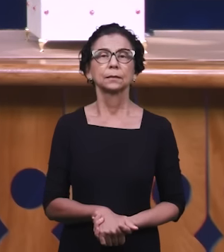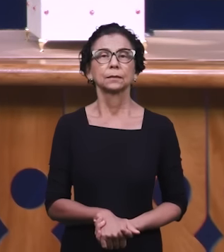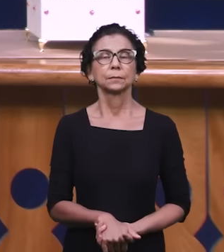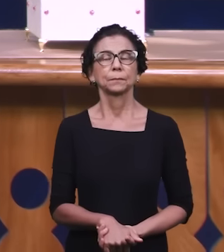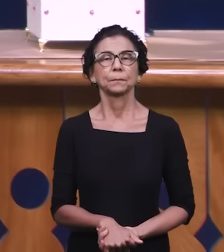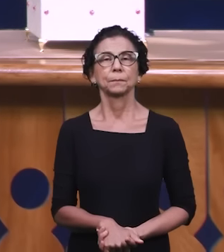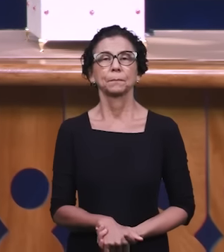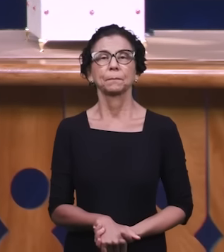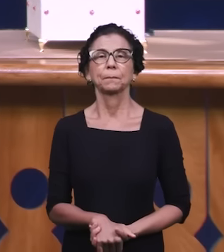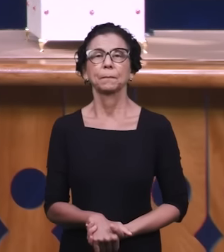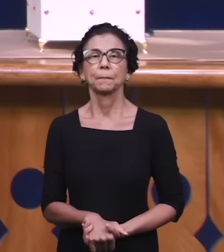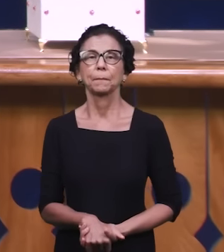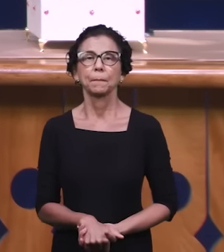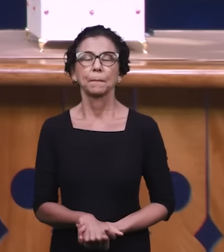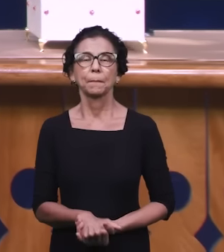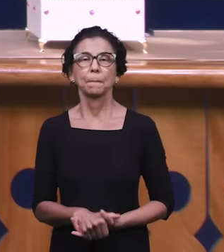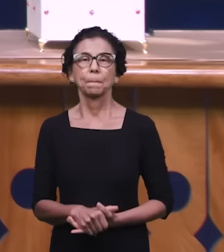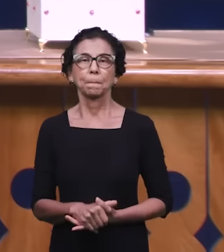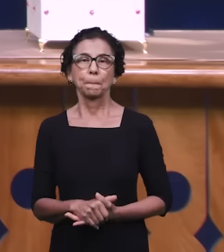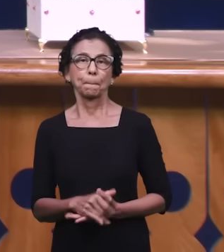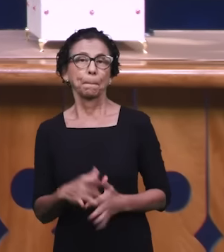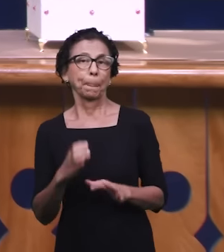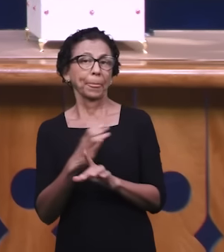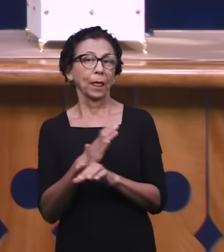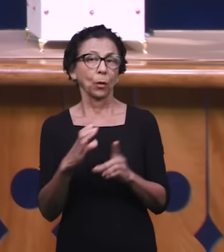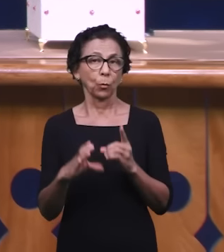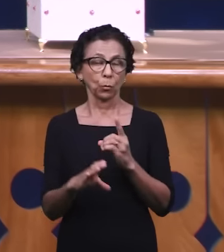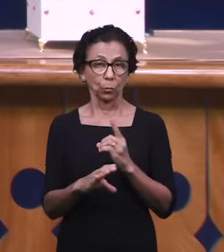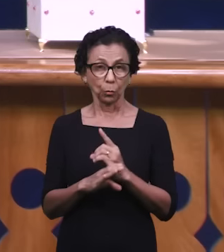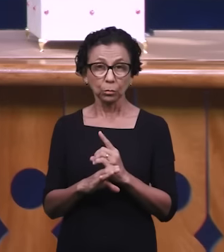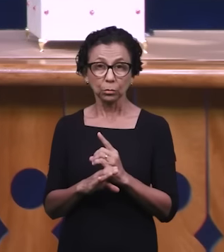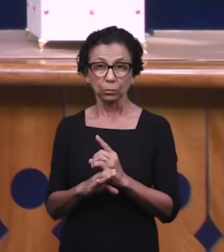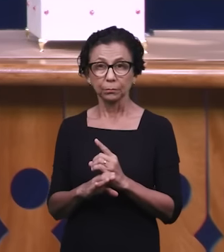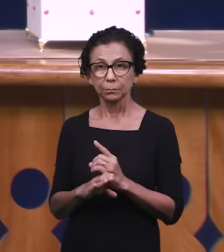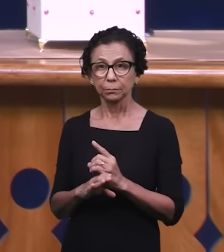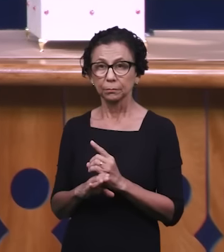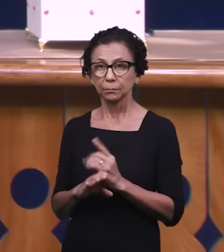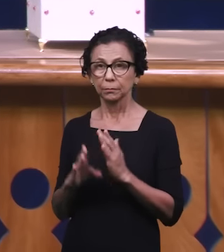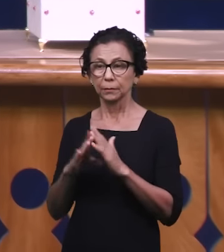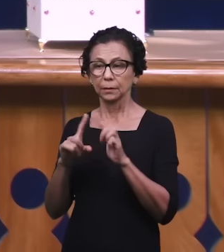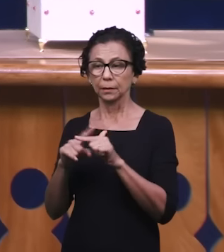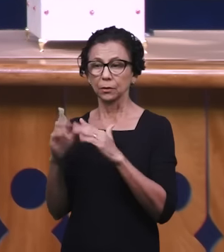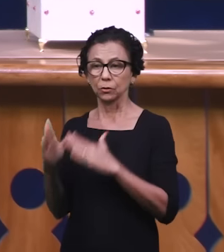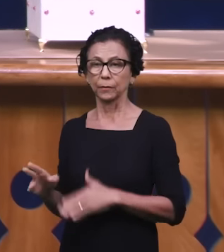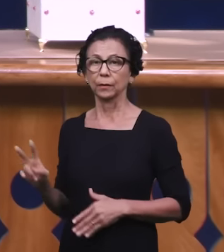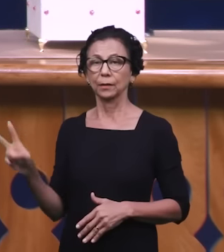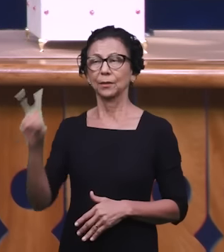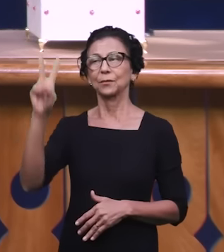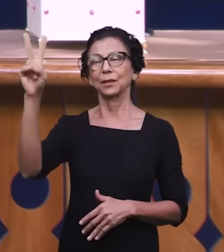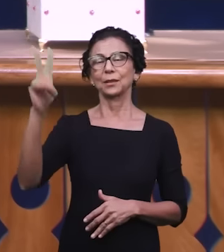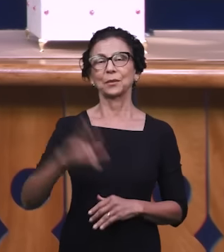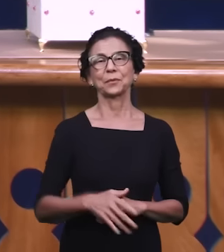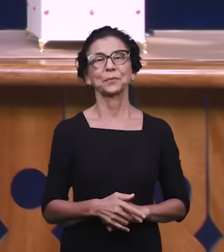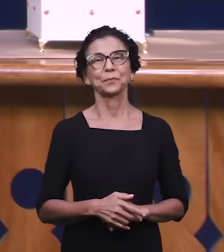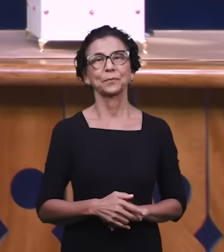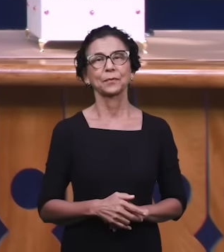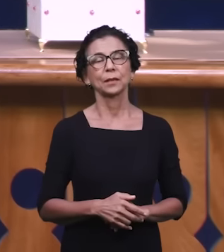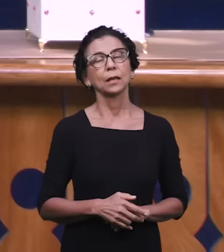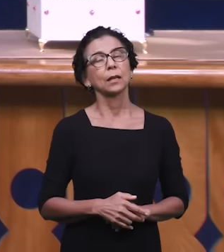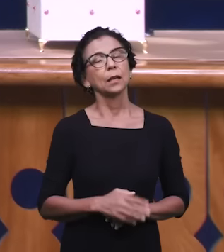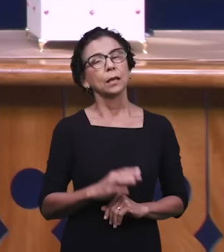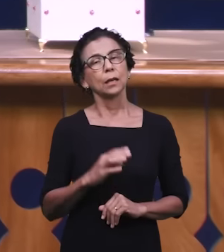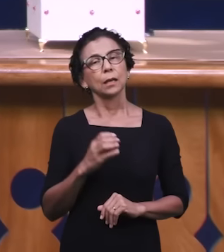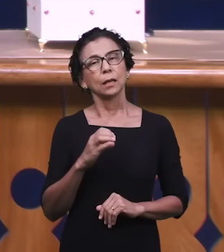de vida para nós. É um culto que tem um valor para nós. Porque quando nós chegamos no culto, nós podemos chegar